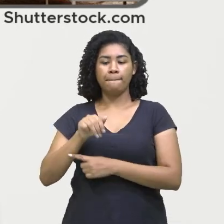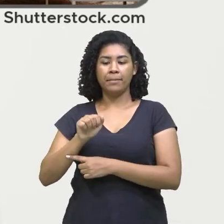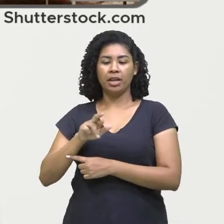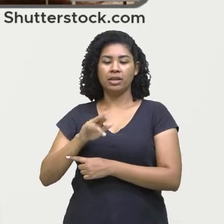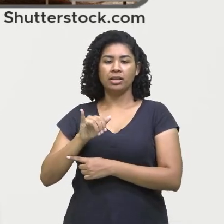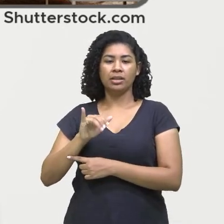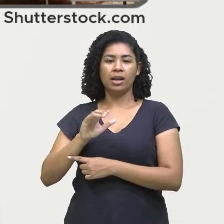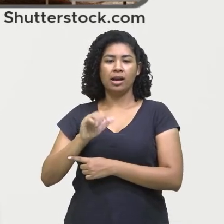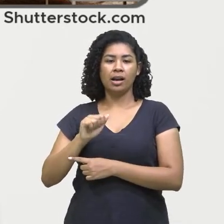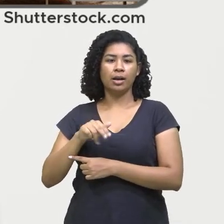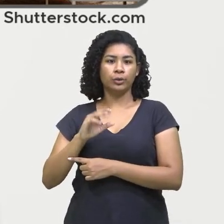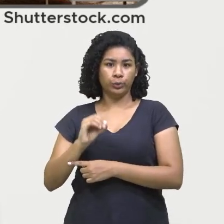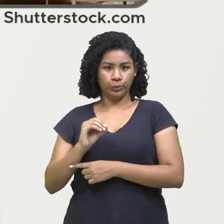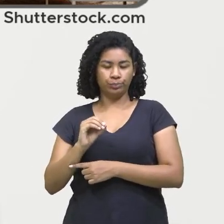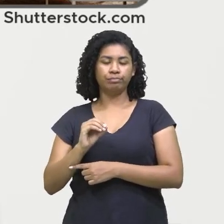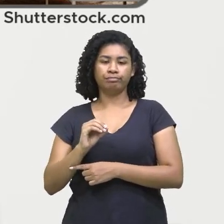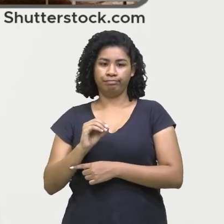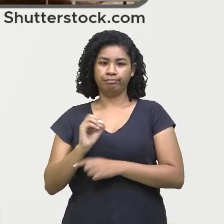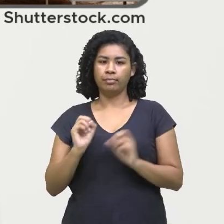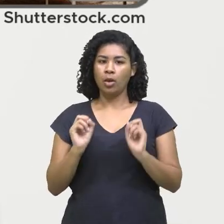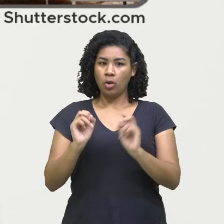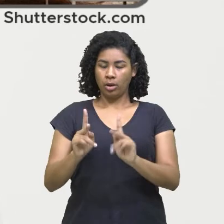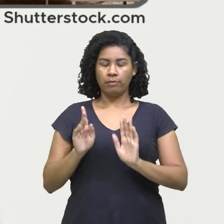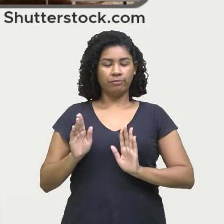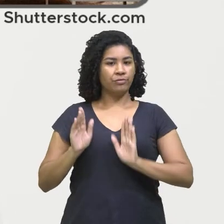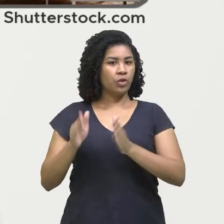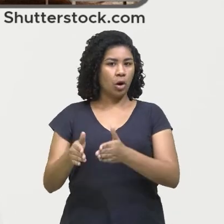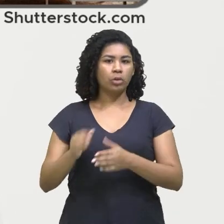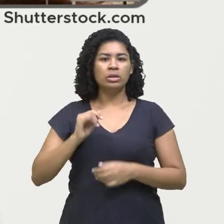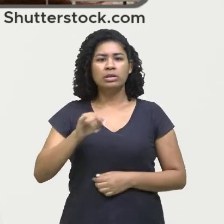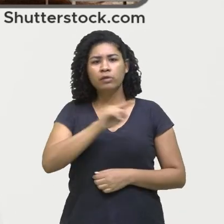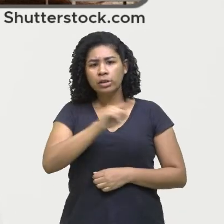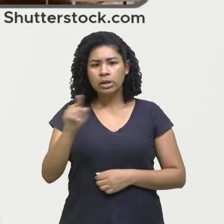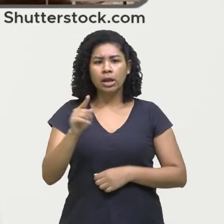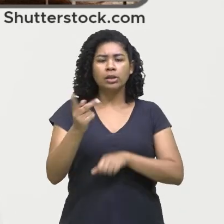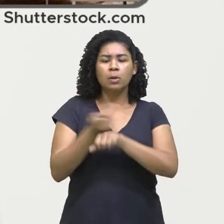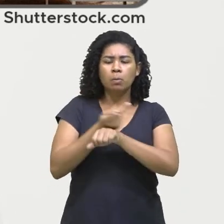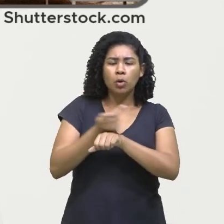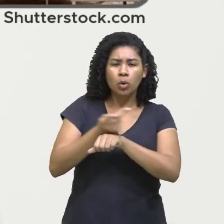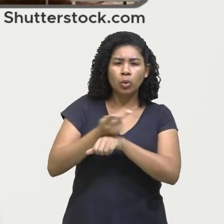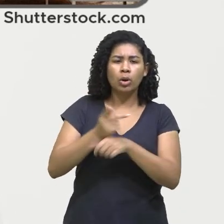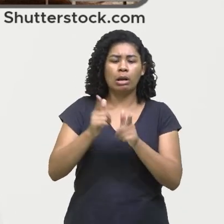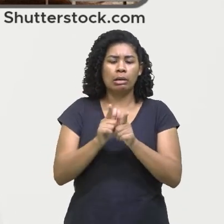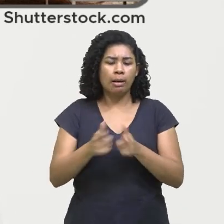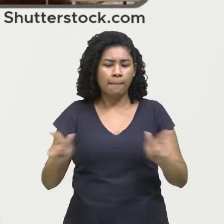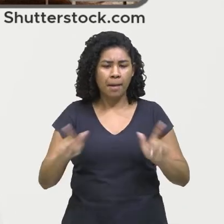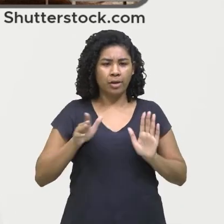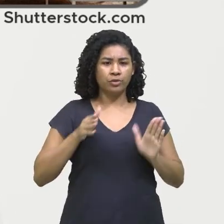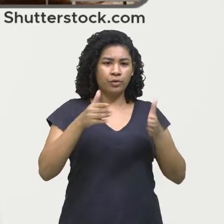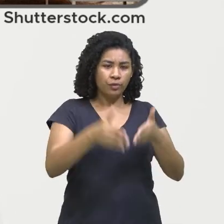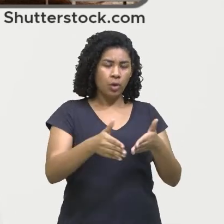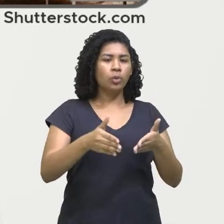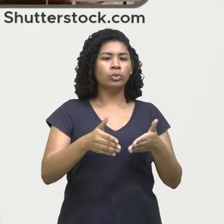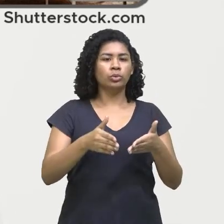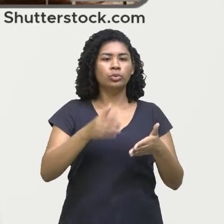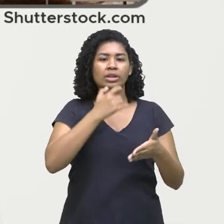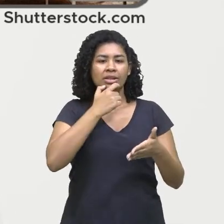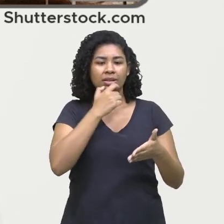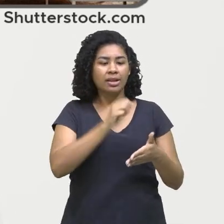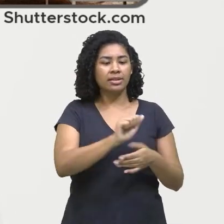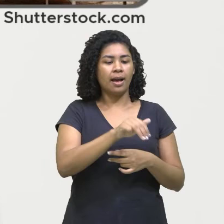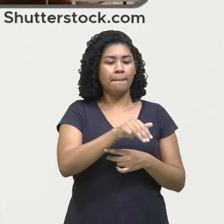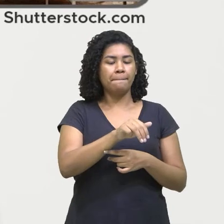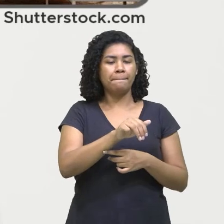Então, na gramática, você pode ver, se você abrir uma gramática no inglês americano, você vai procurar o